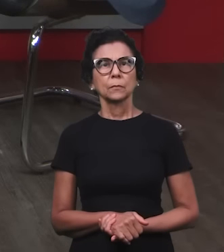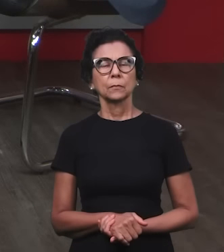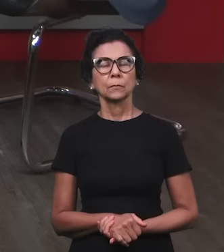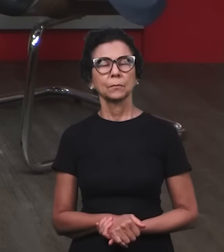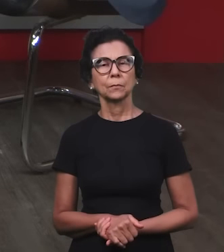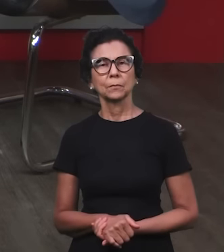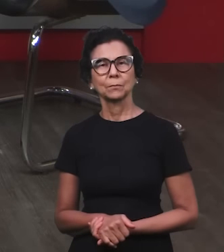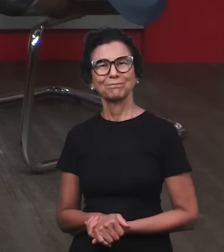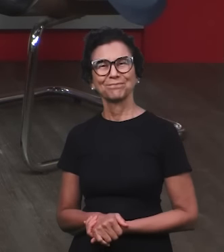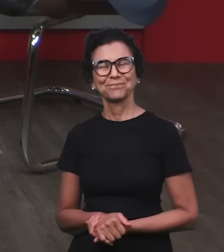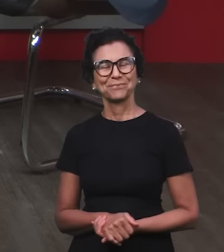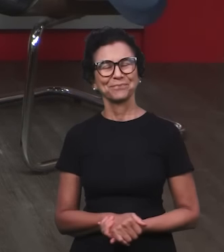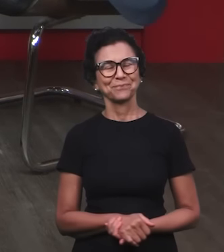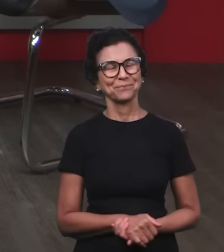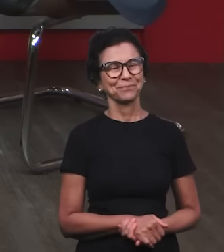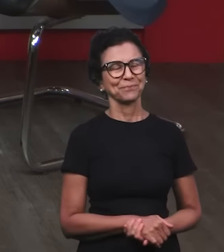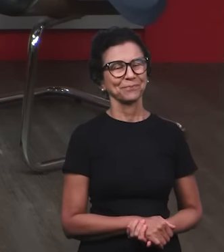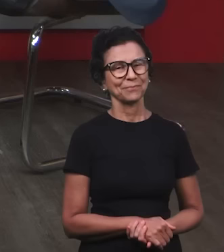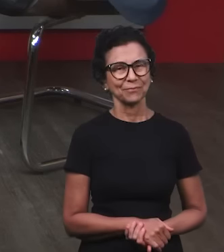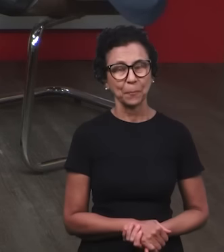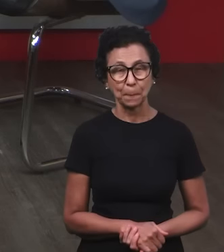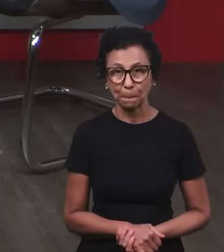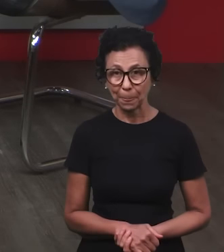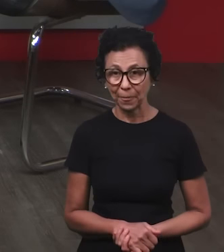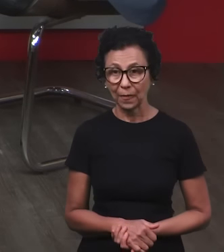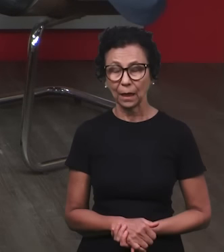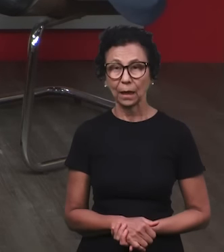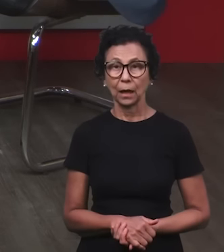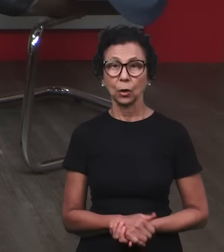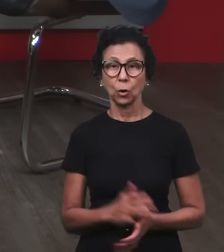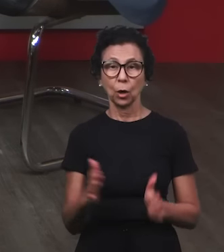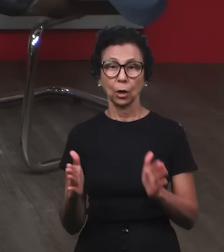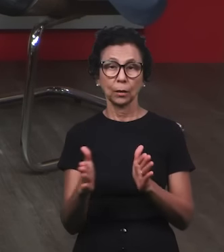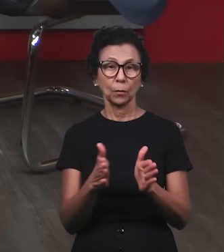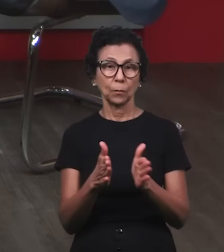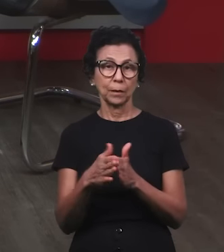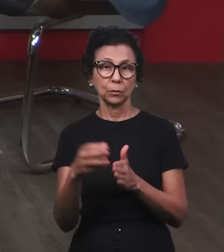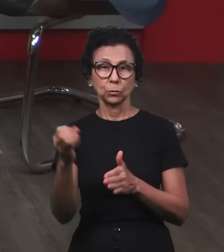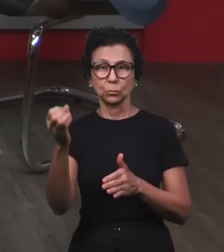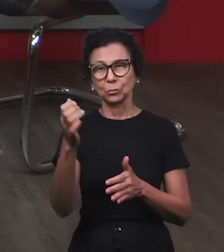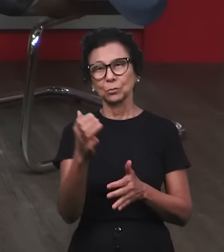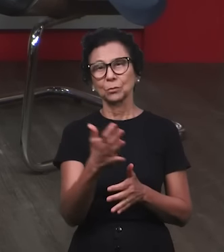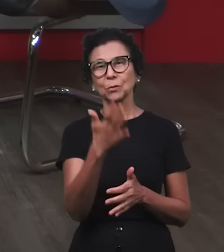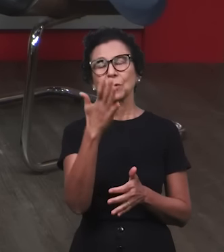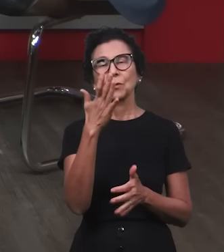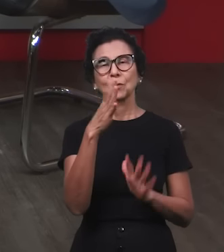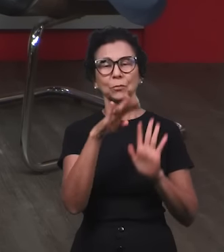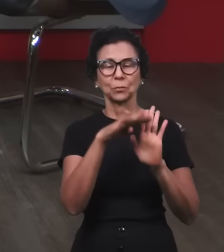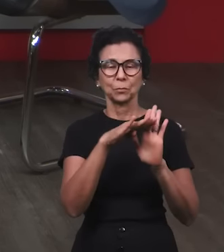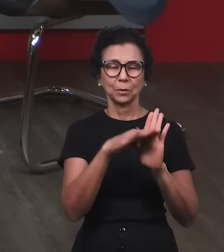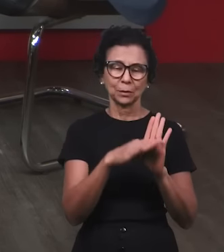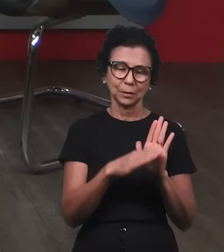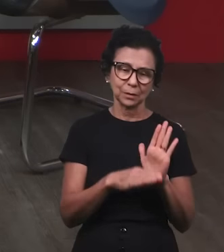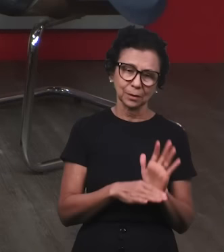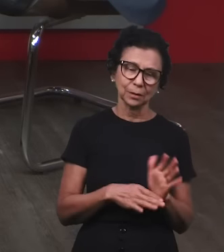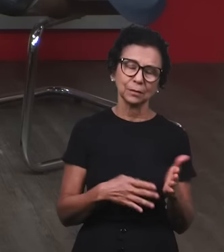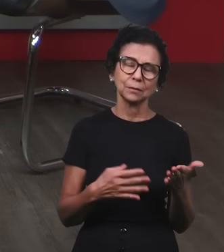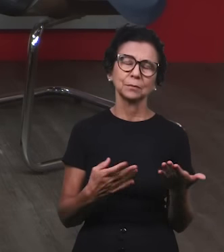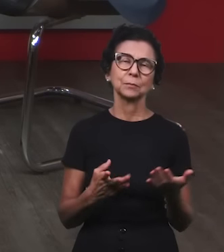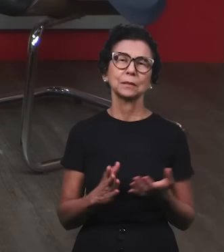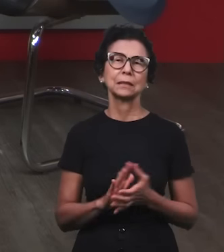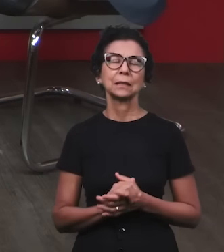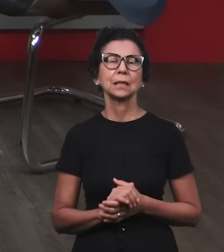Meus irmãos, nós estamos agora nessa nova fase, né, um programa, agora com